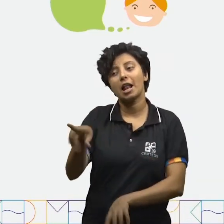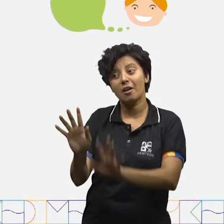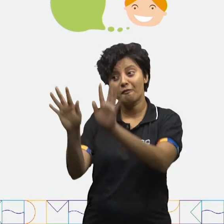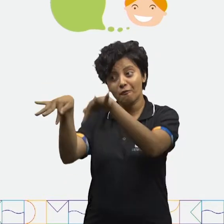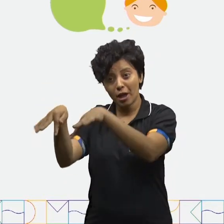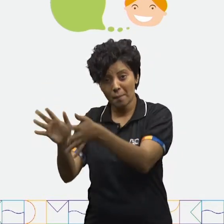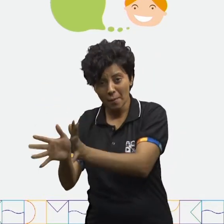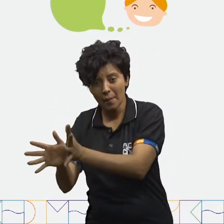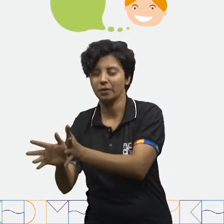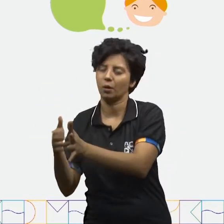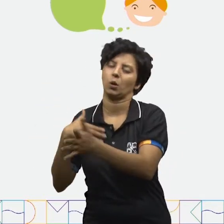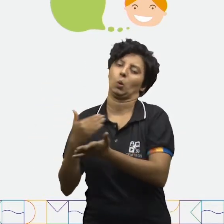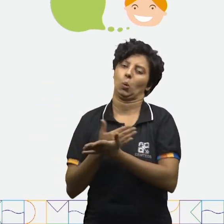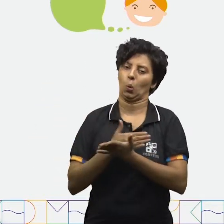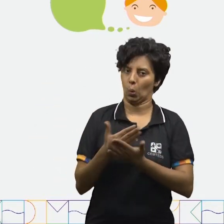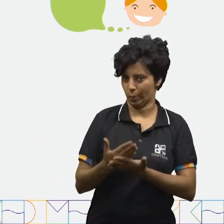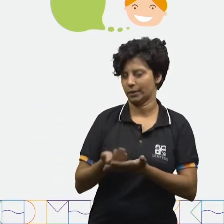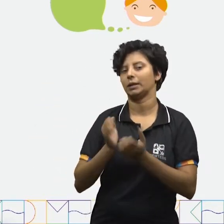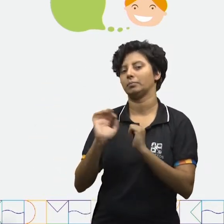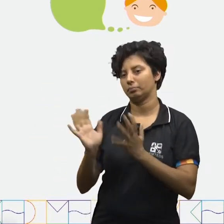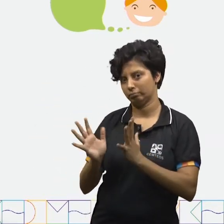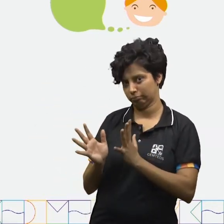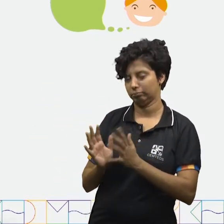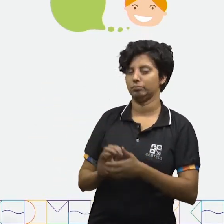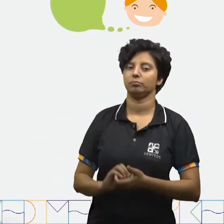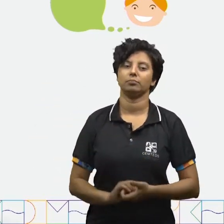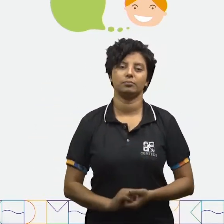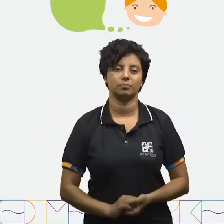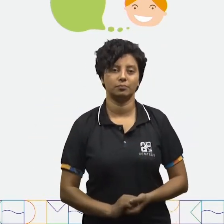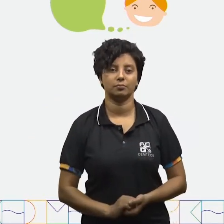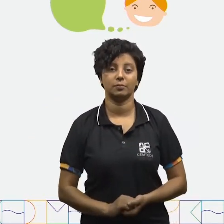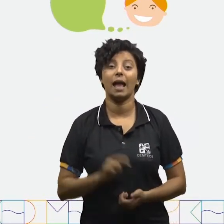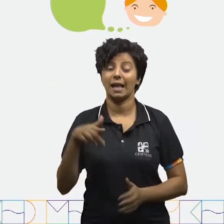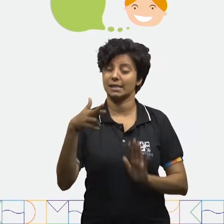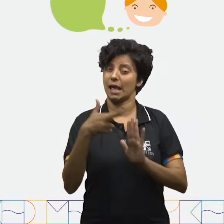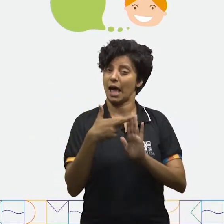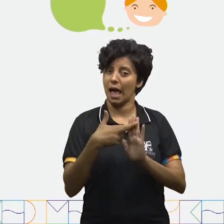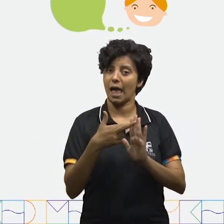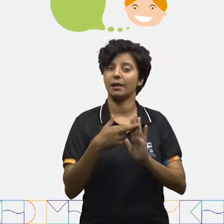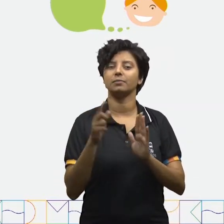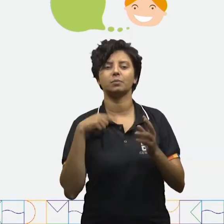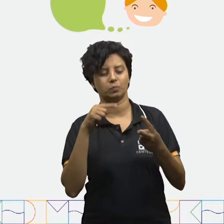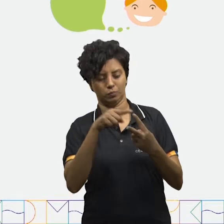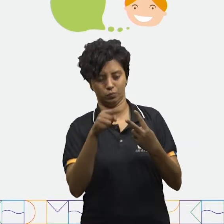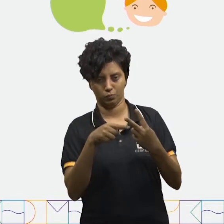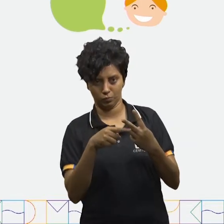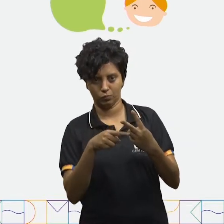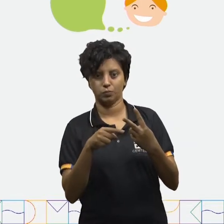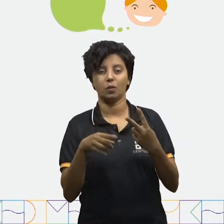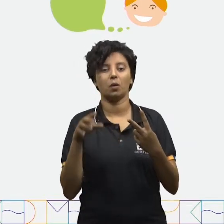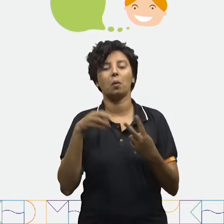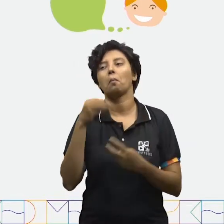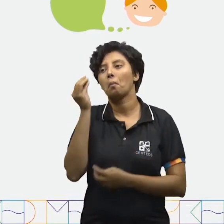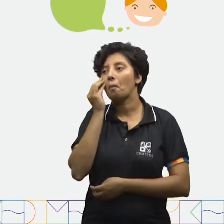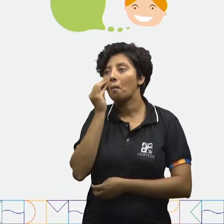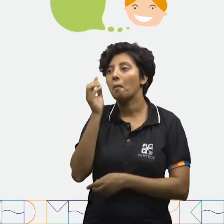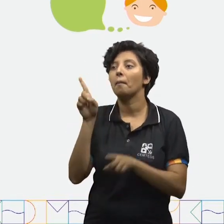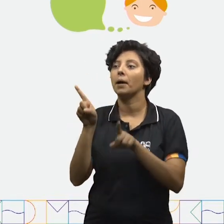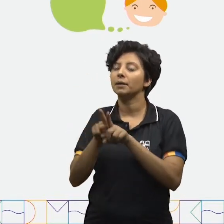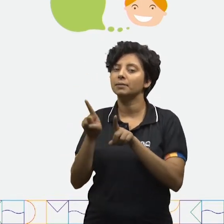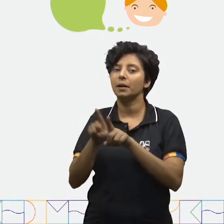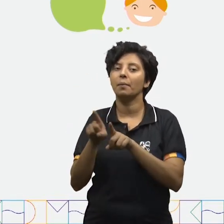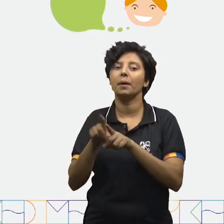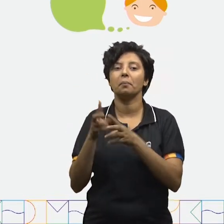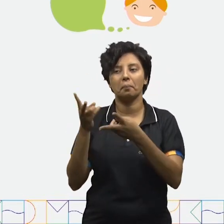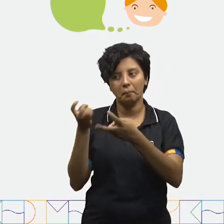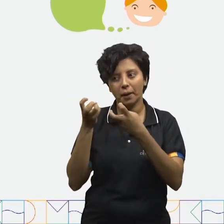outro concluir a sua ideia, para então começarmos a falar. Essa regrinha possui dois lados, ouvir e